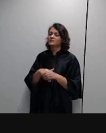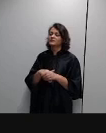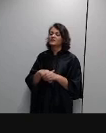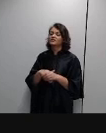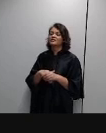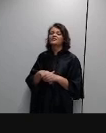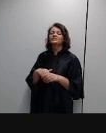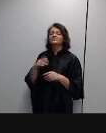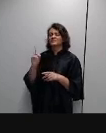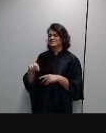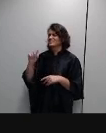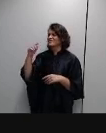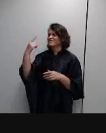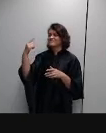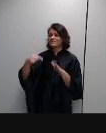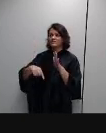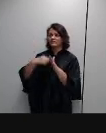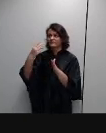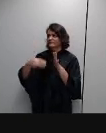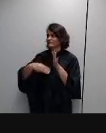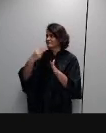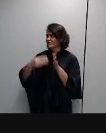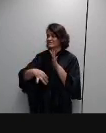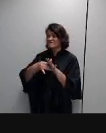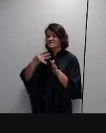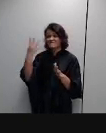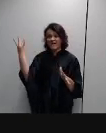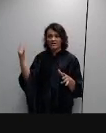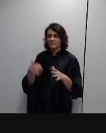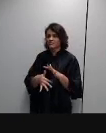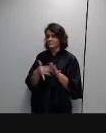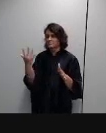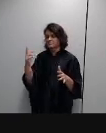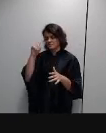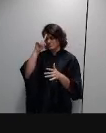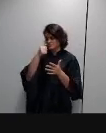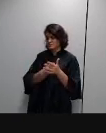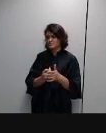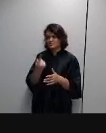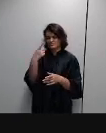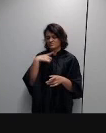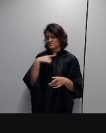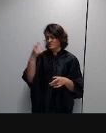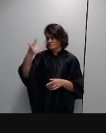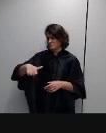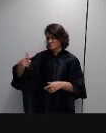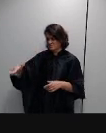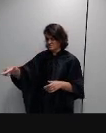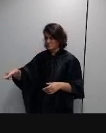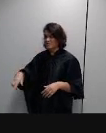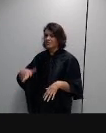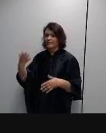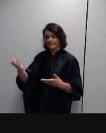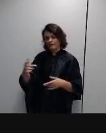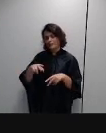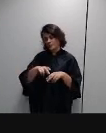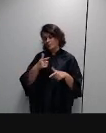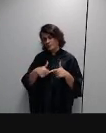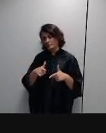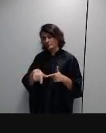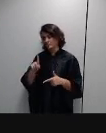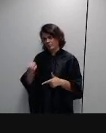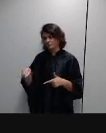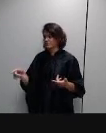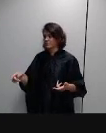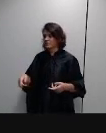e dezenas de decisões monocráticas por todos e esse é o problema então o que que acontece todas as